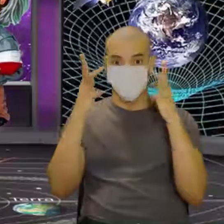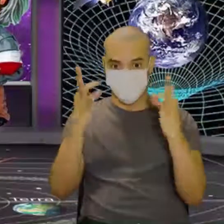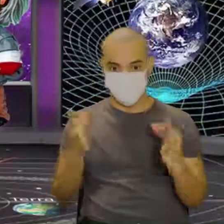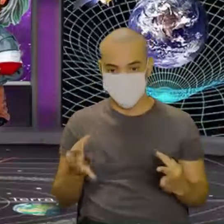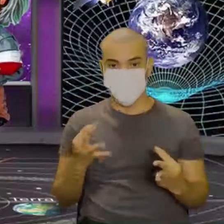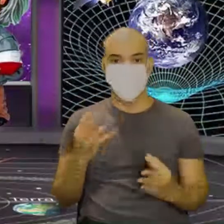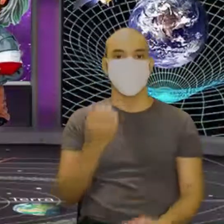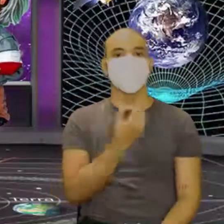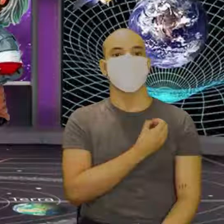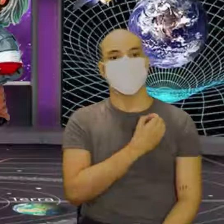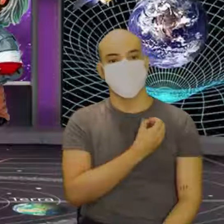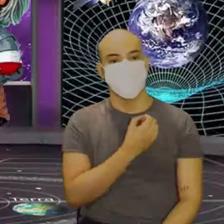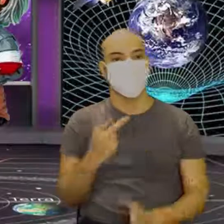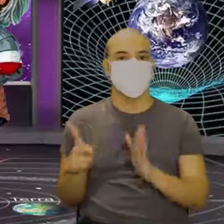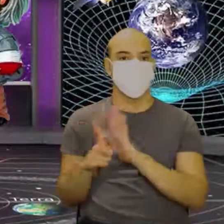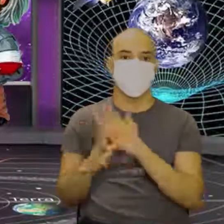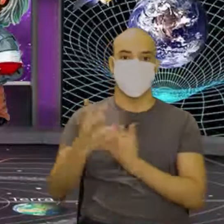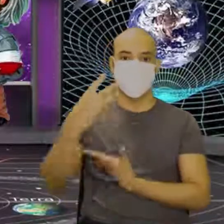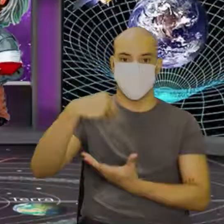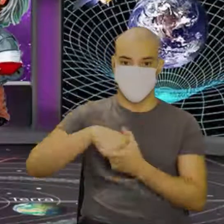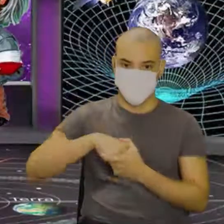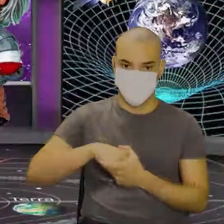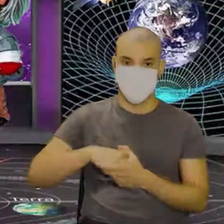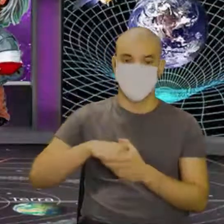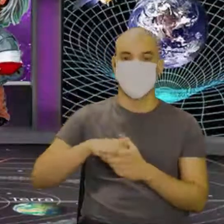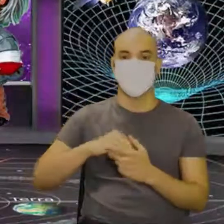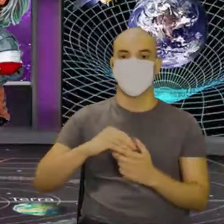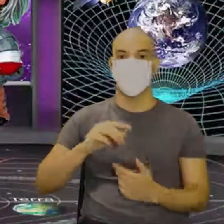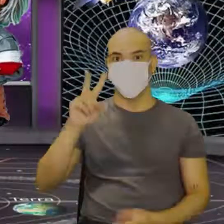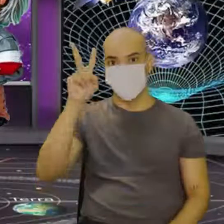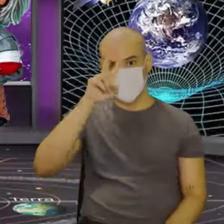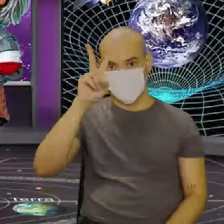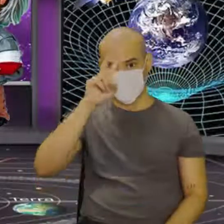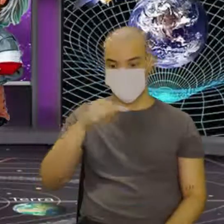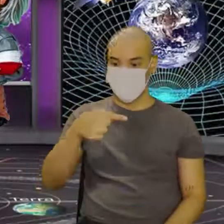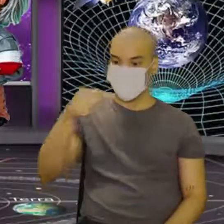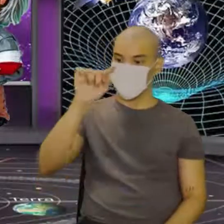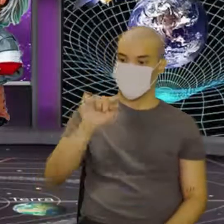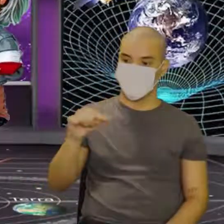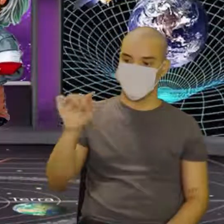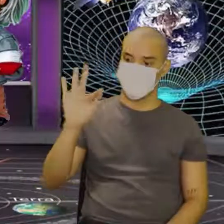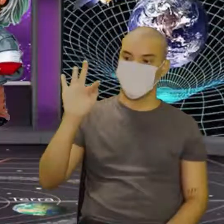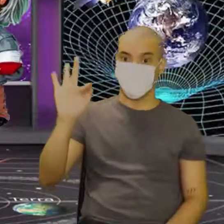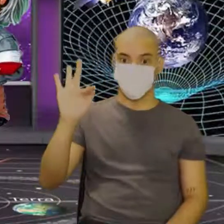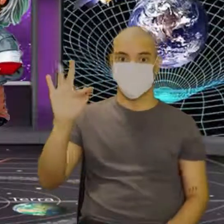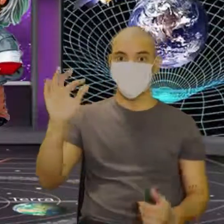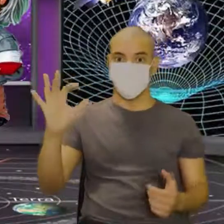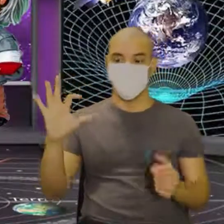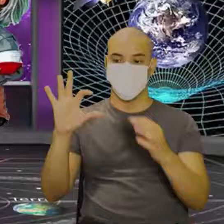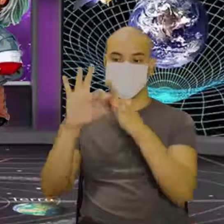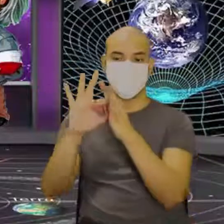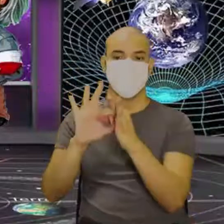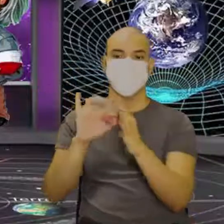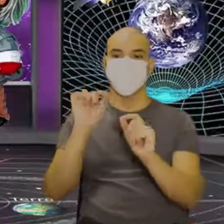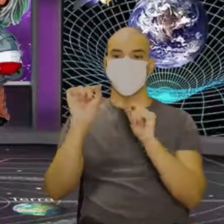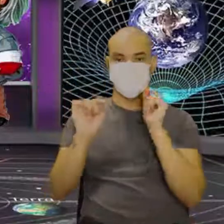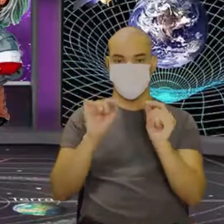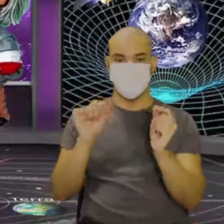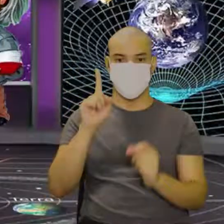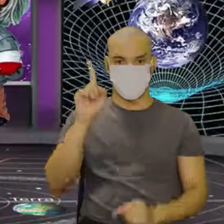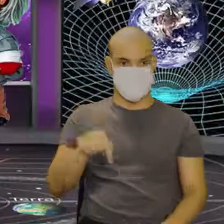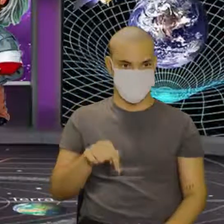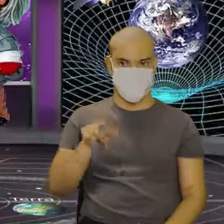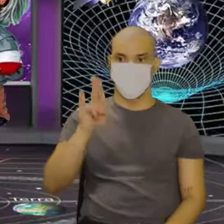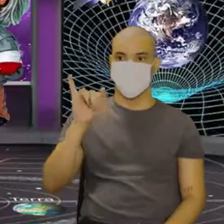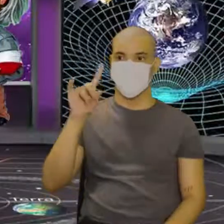naqueles valores que estavam no capacitor, que eu falei para vocês o quê? Microfaraday, está justamente relacionado ao quê? A